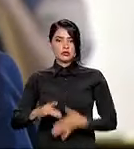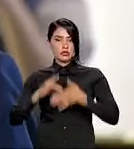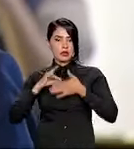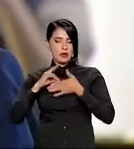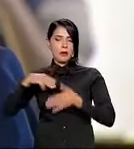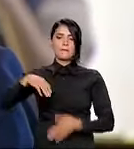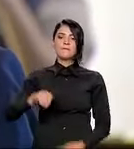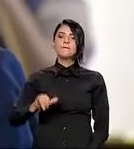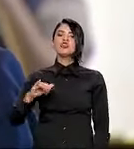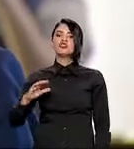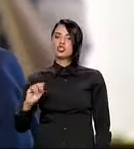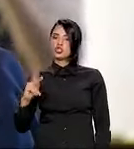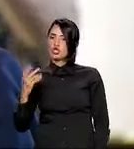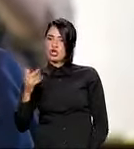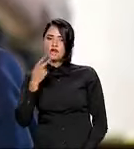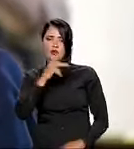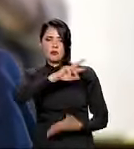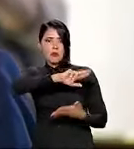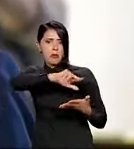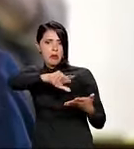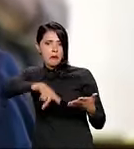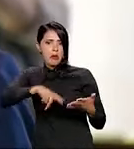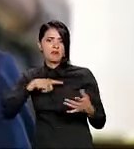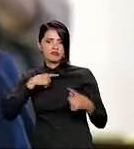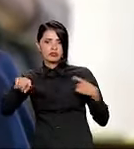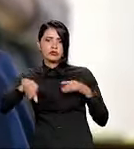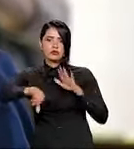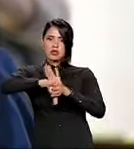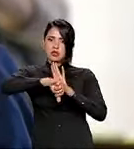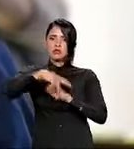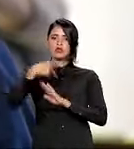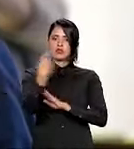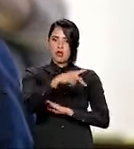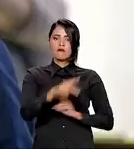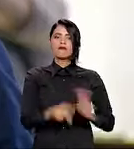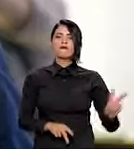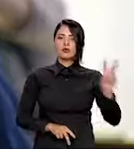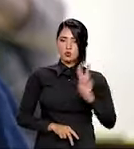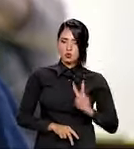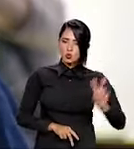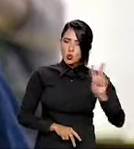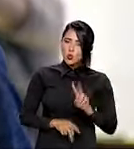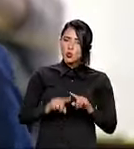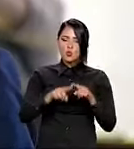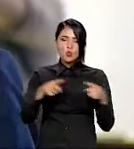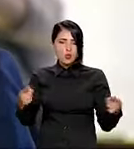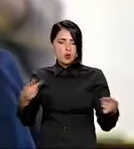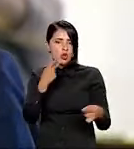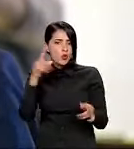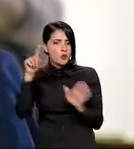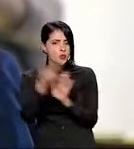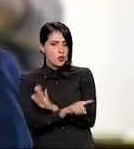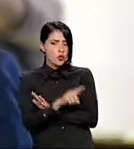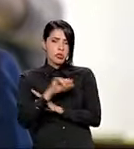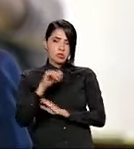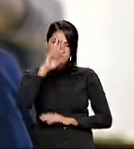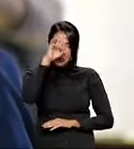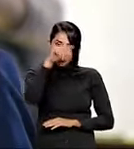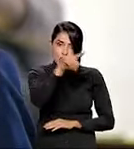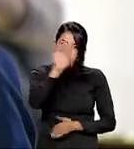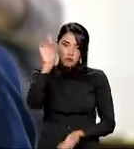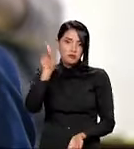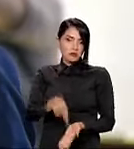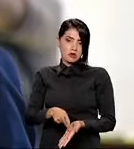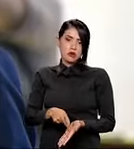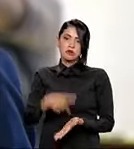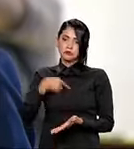Michelle Bachelet, apontando diversas violações na Venezuela. Então, diante disso, eu queria perguntar se o senhor